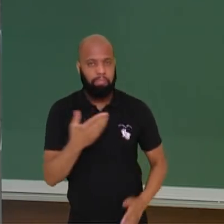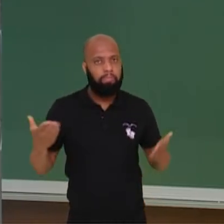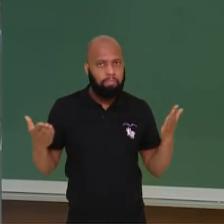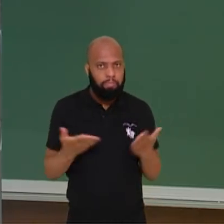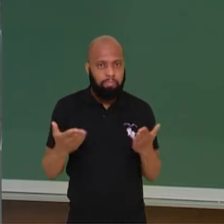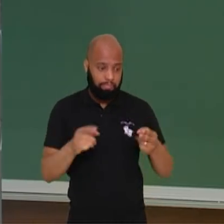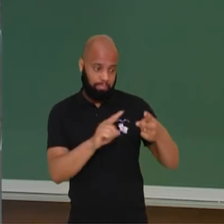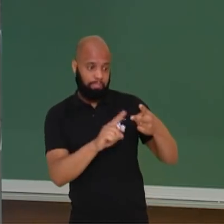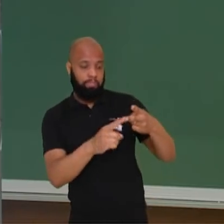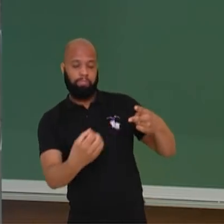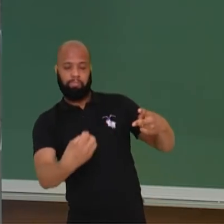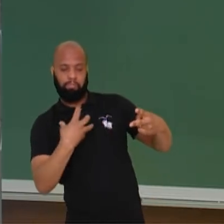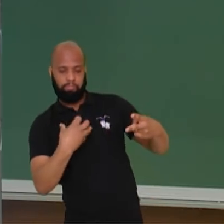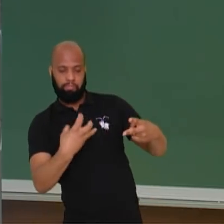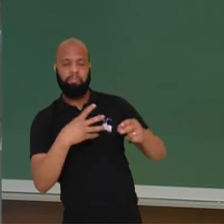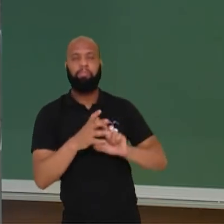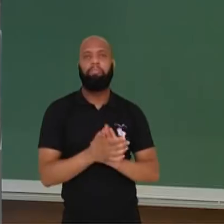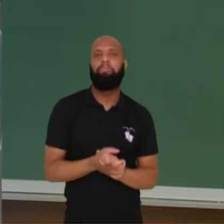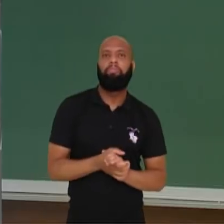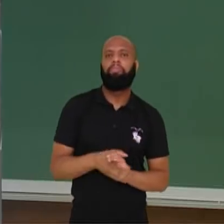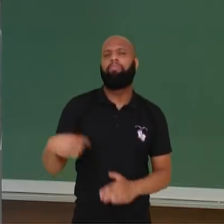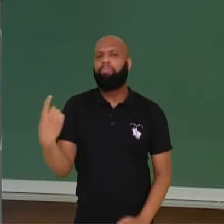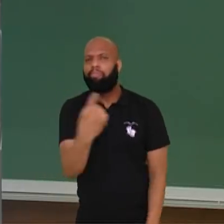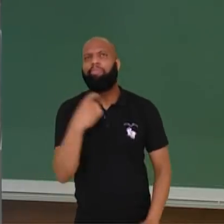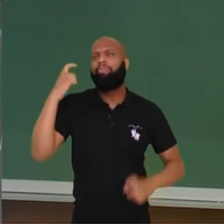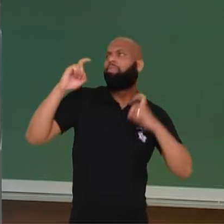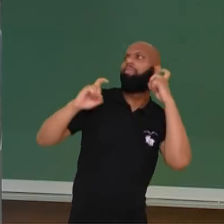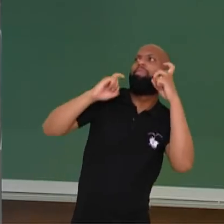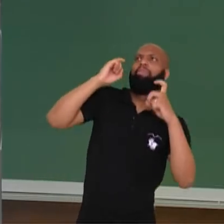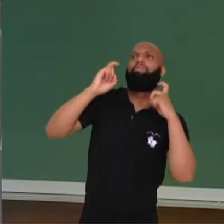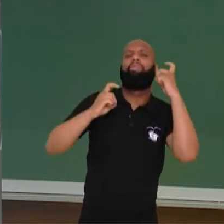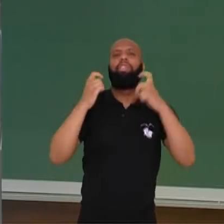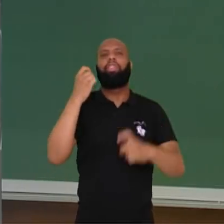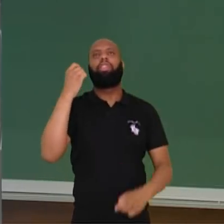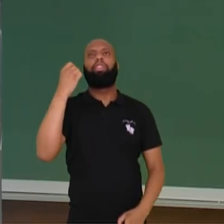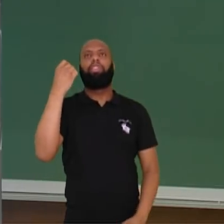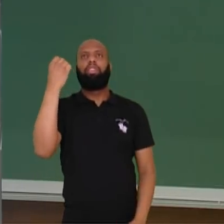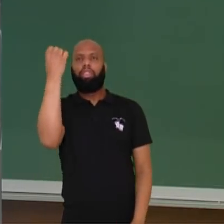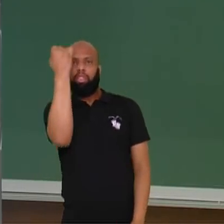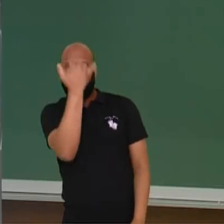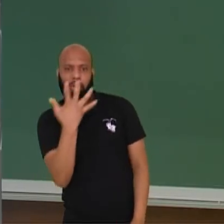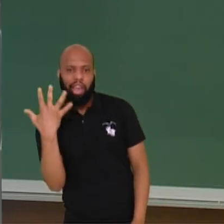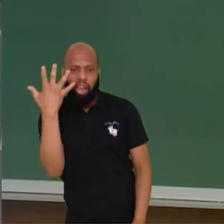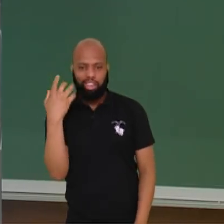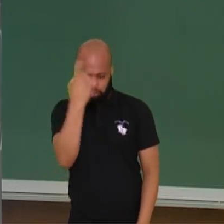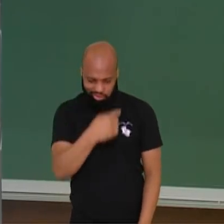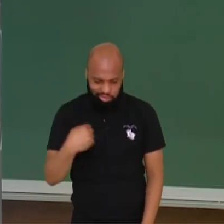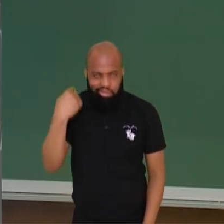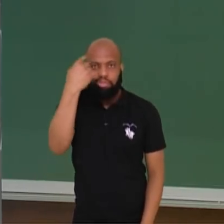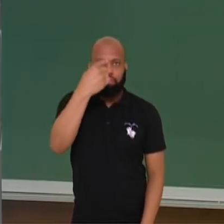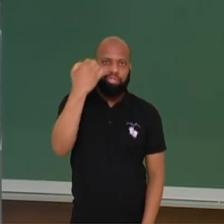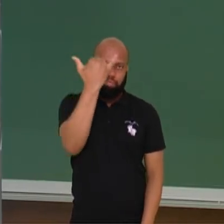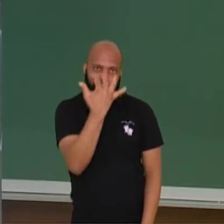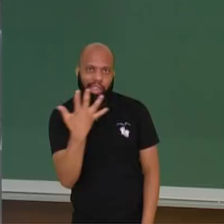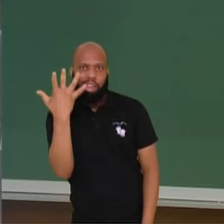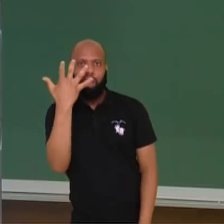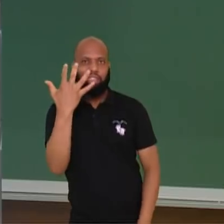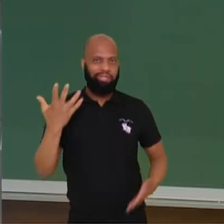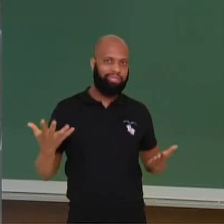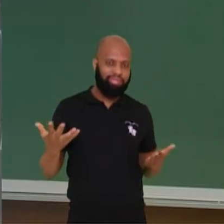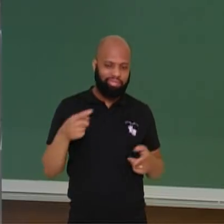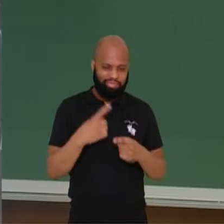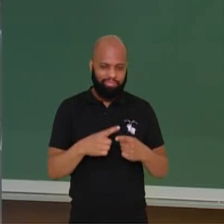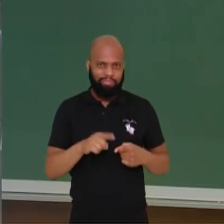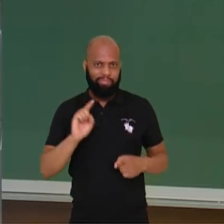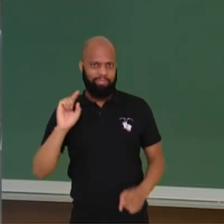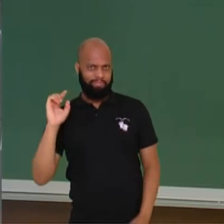por exemplo, nunca nos preocuparmos com a nossa imagem, porque nós não somos aquilo que nós fingimos ser.